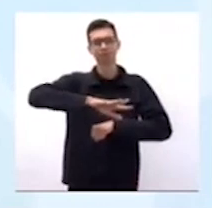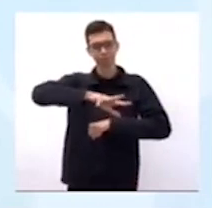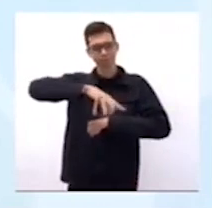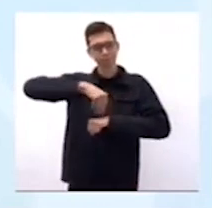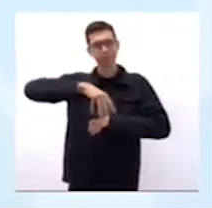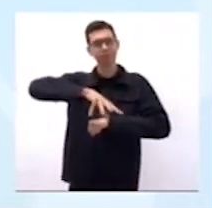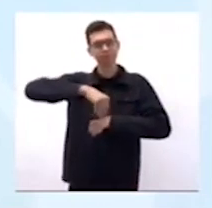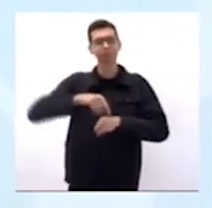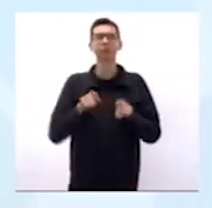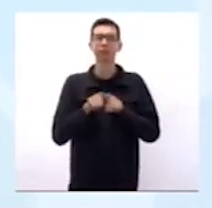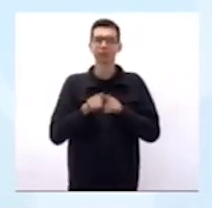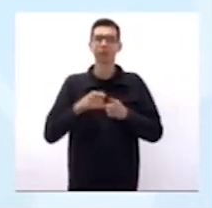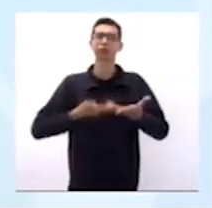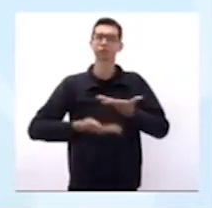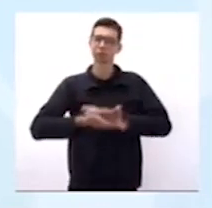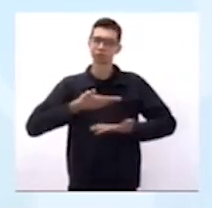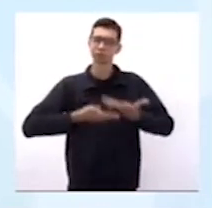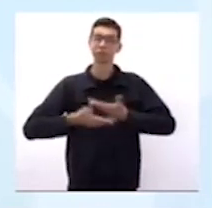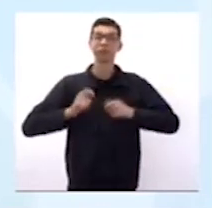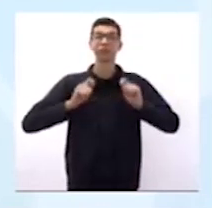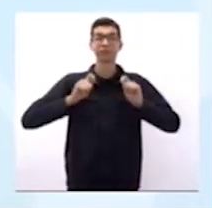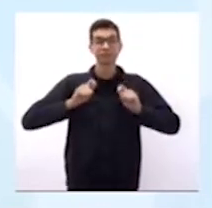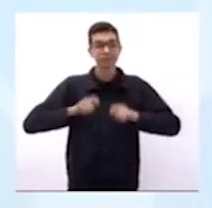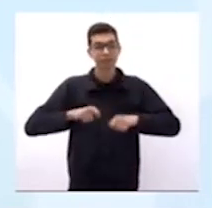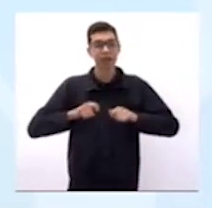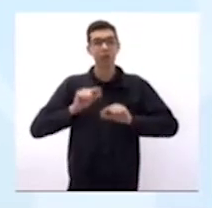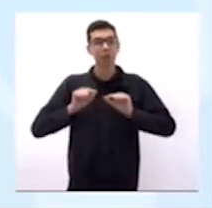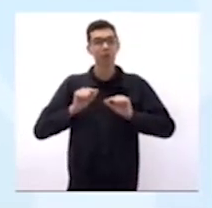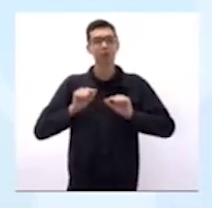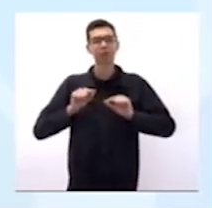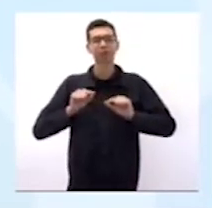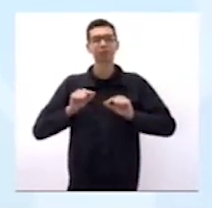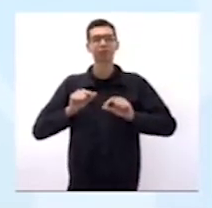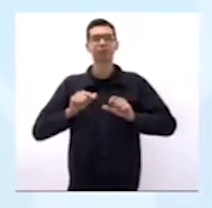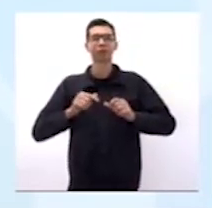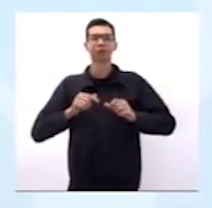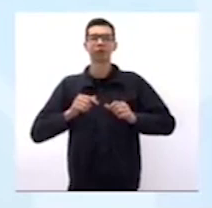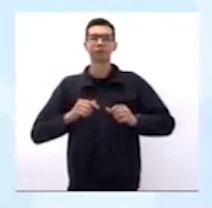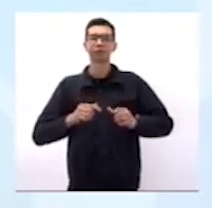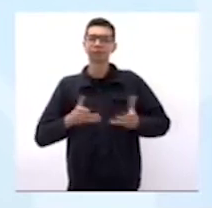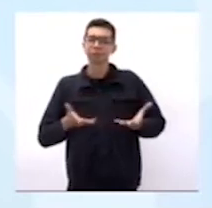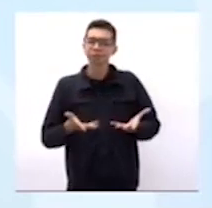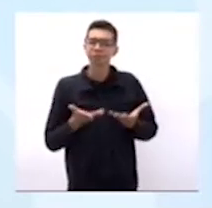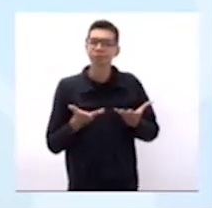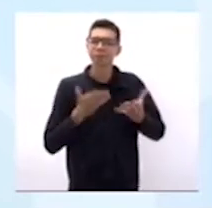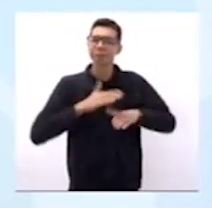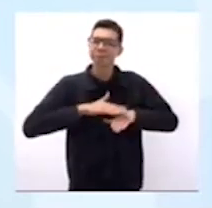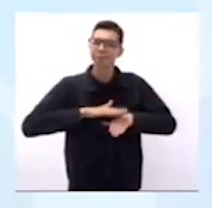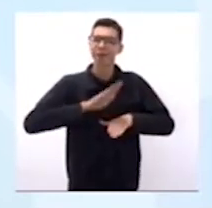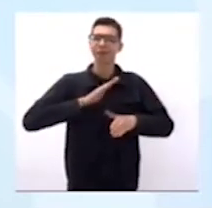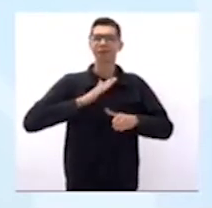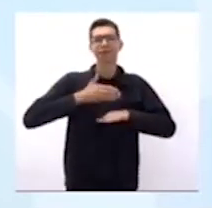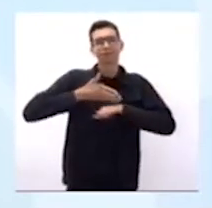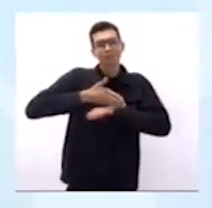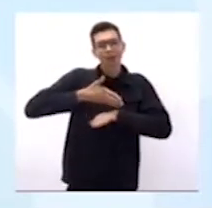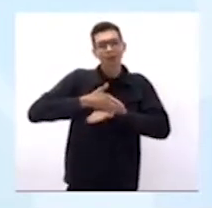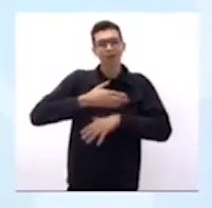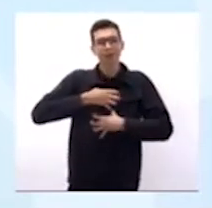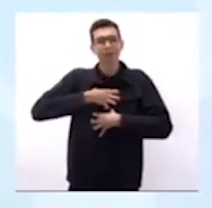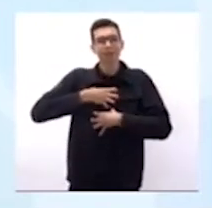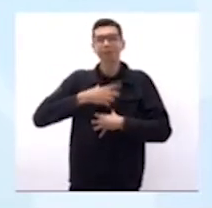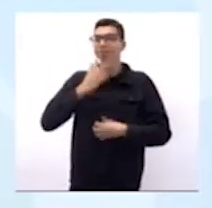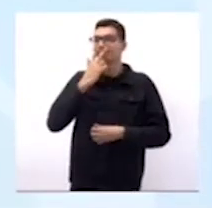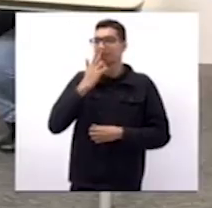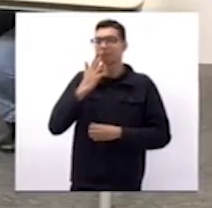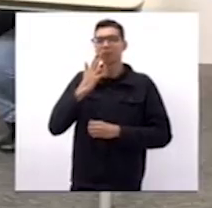solidários, incentiva a colaboração e a interação entre os participantes, desenvolvendo assim o sentimento de